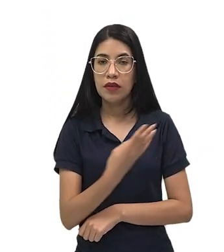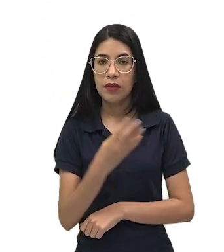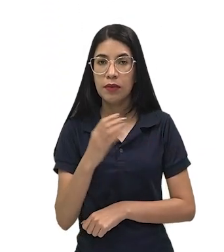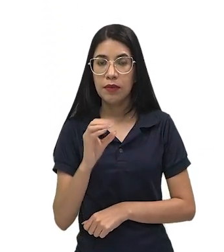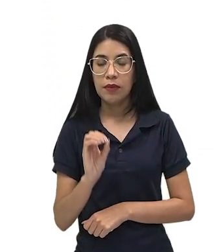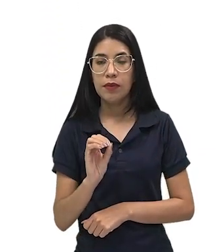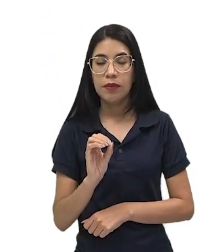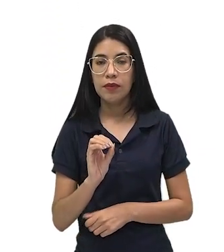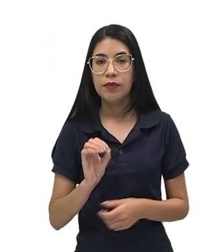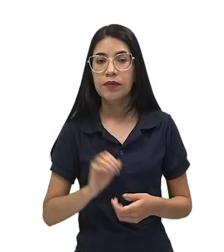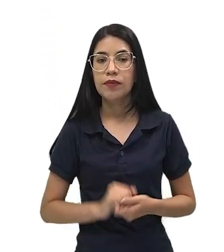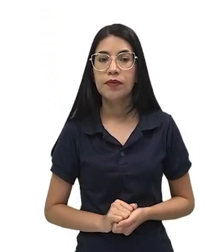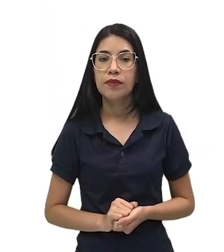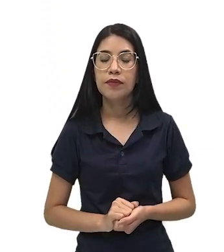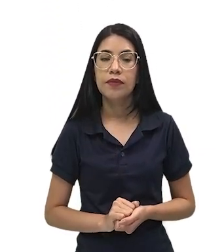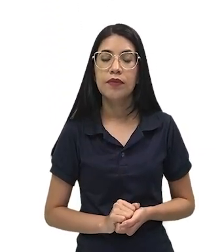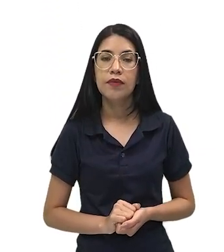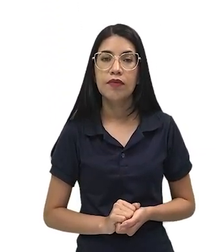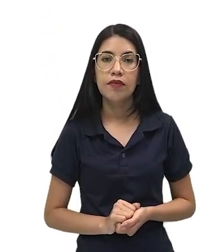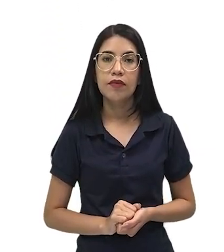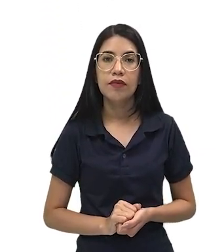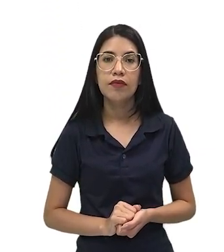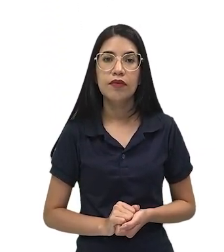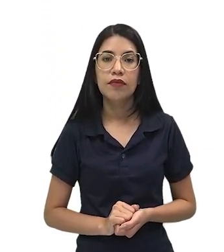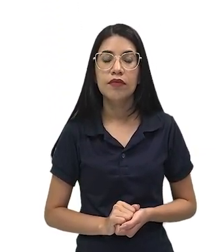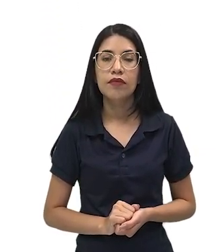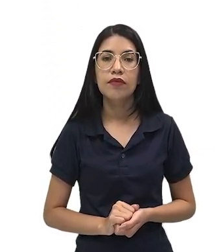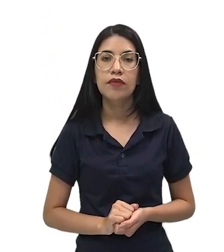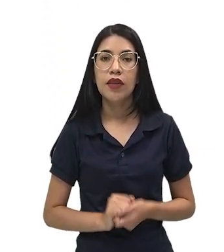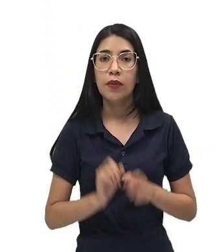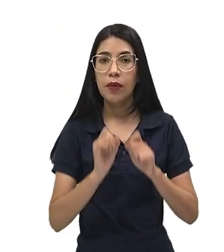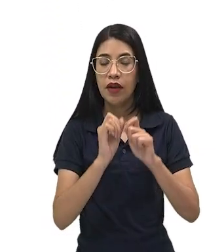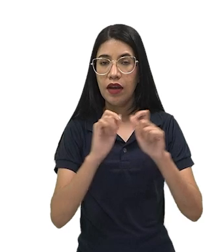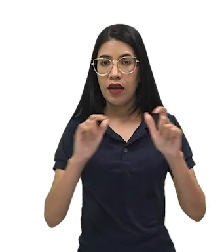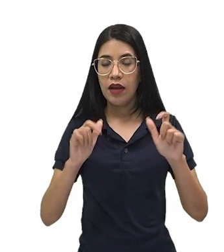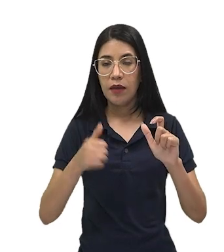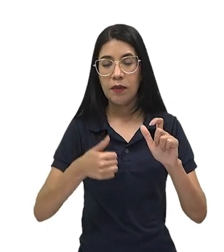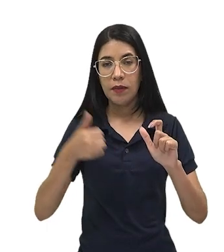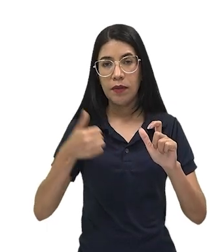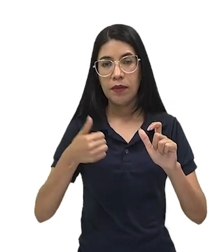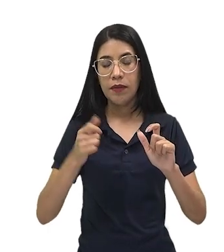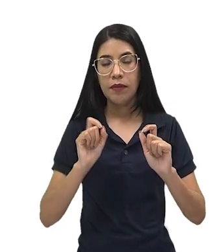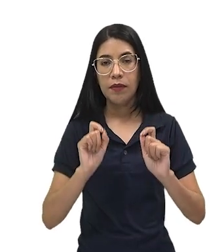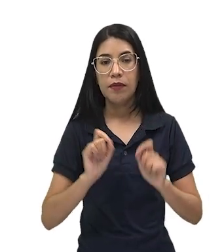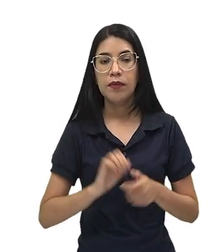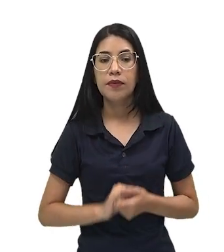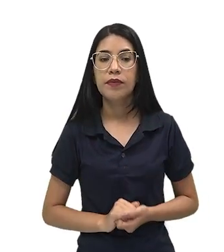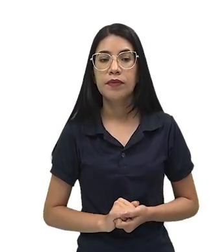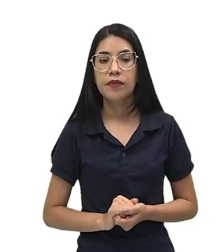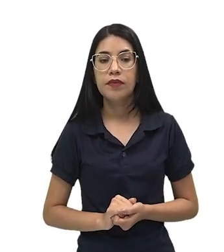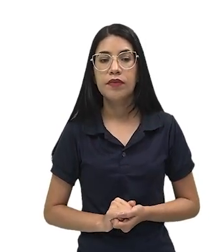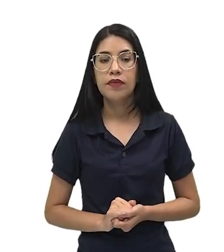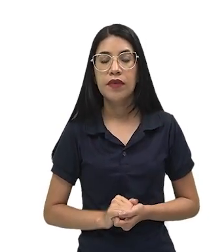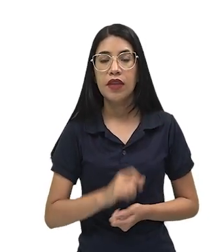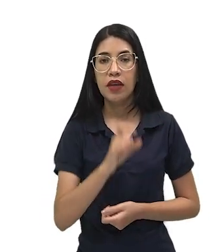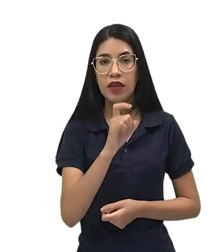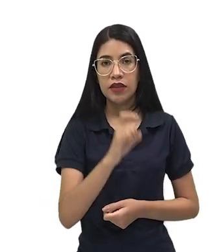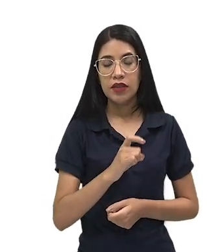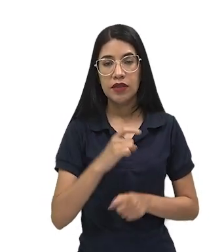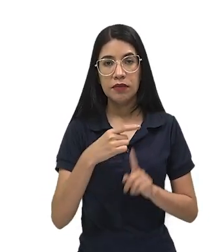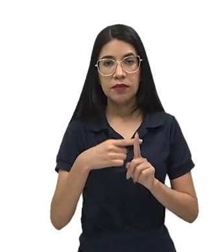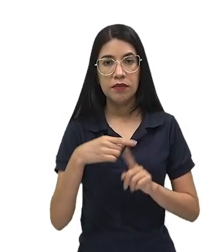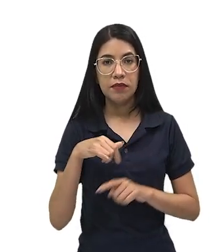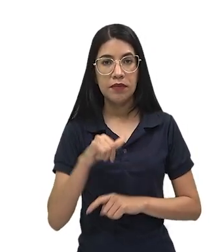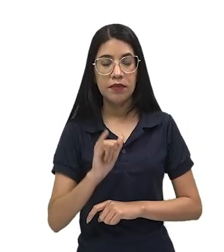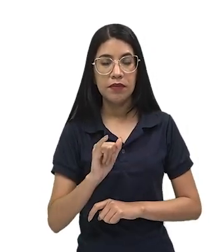beleza? Então, lá vai a minha primeira equação. A minha primeira equação é que x mais y